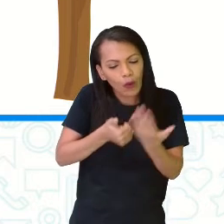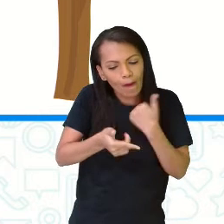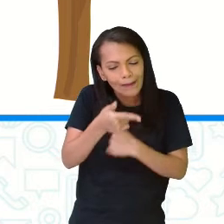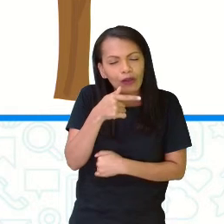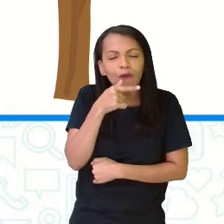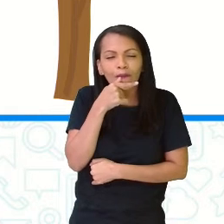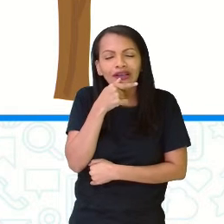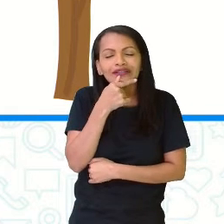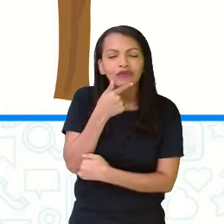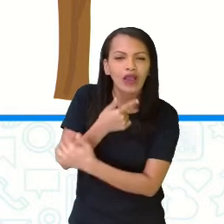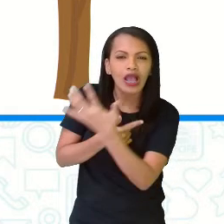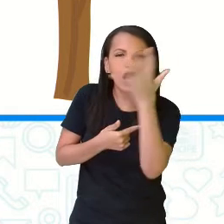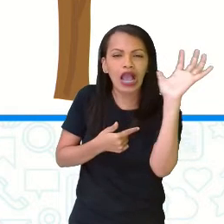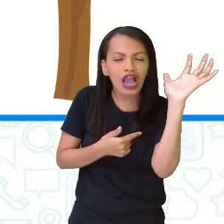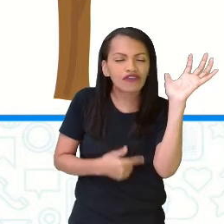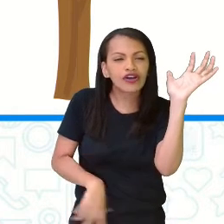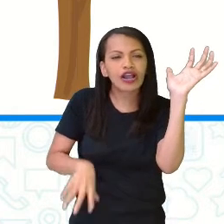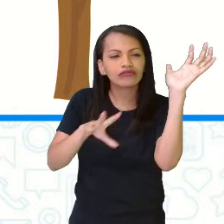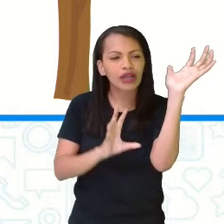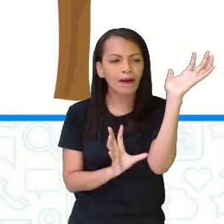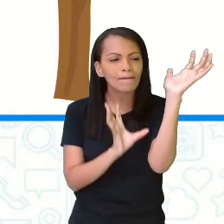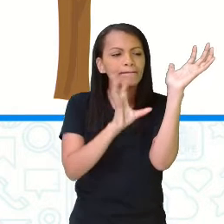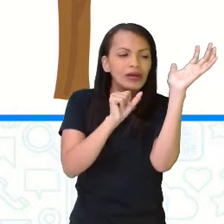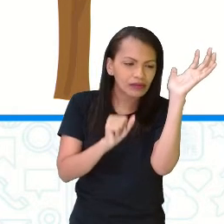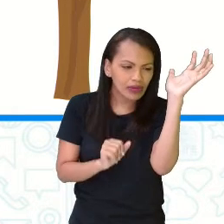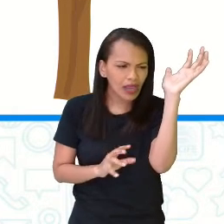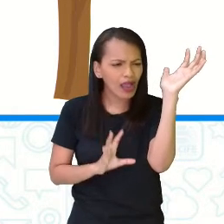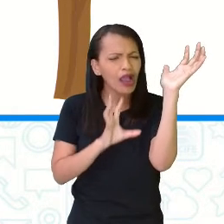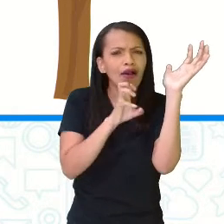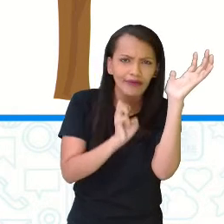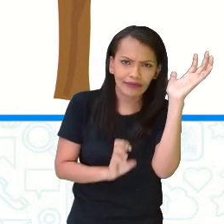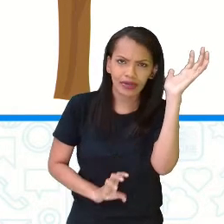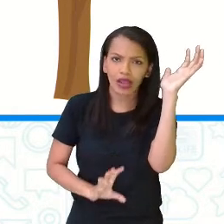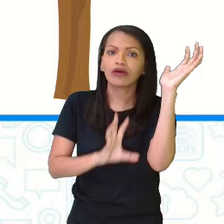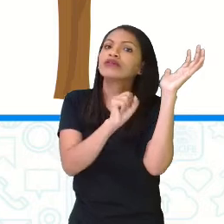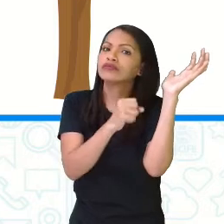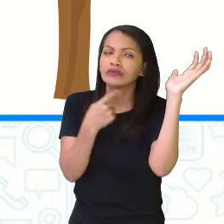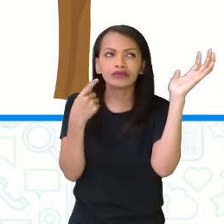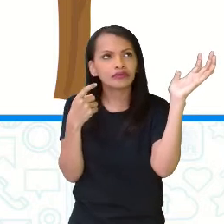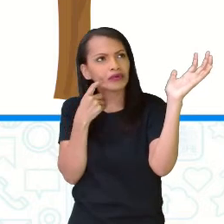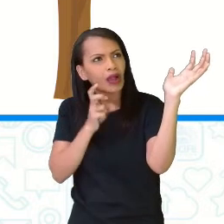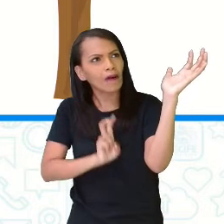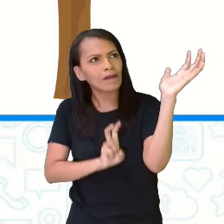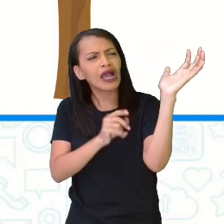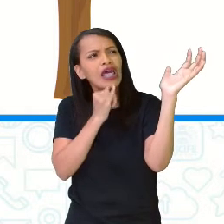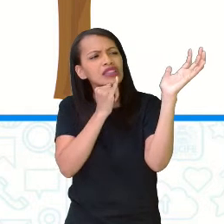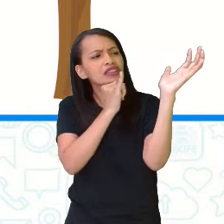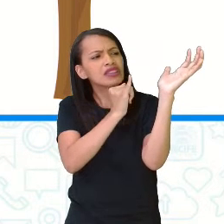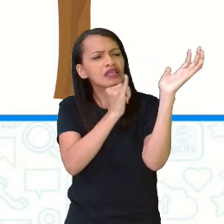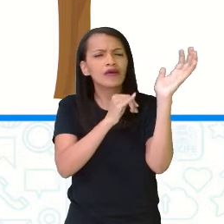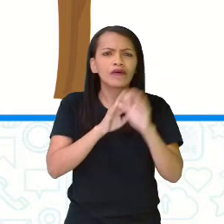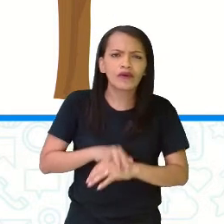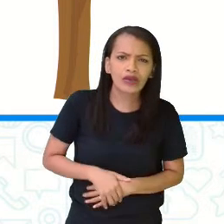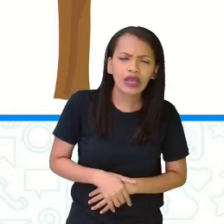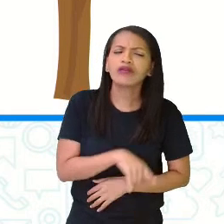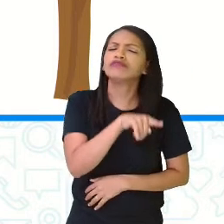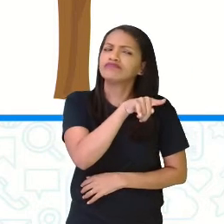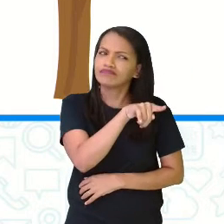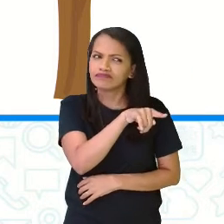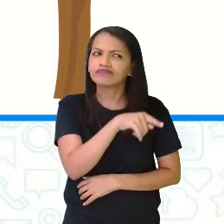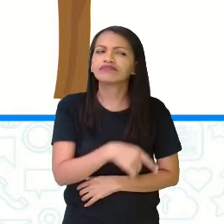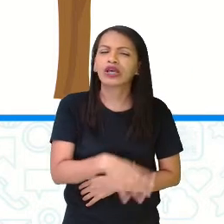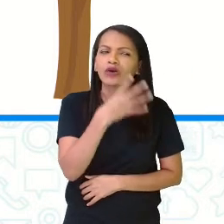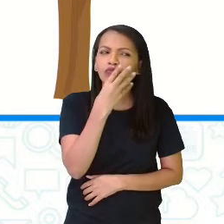pé da árvore e começou a louvar a beleza e a graça do corvo, dizendo: com certeza